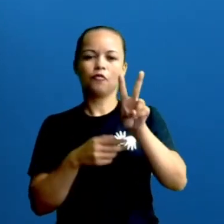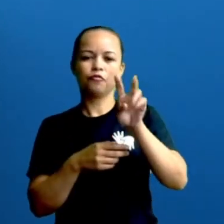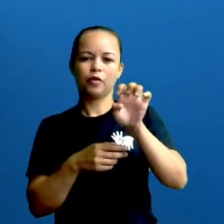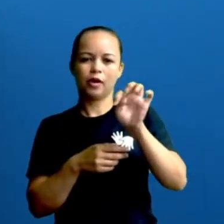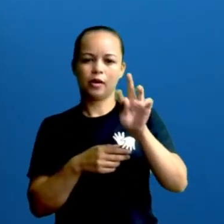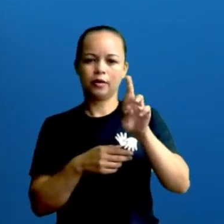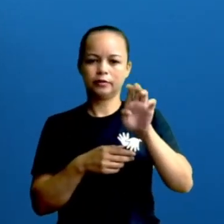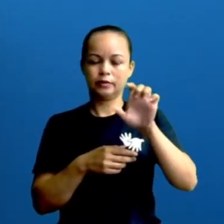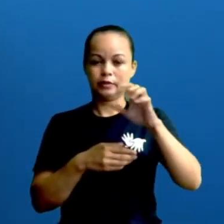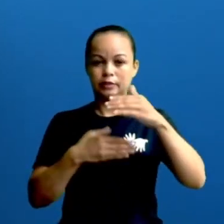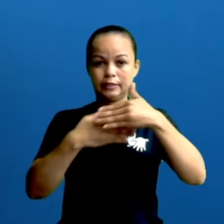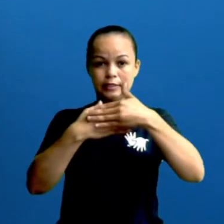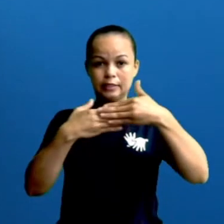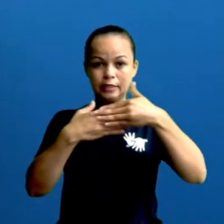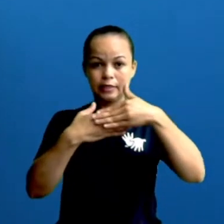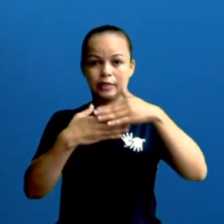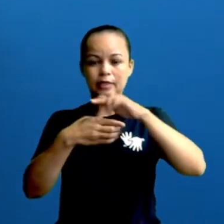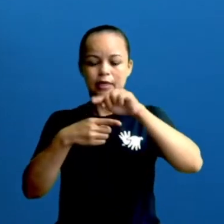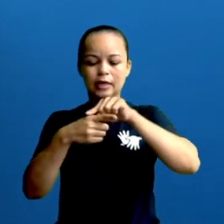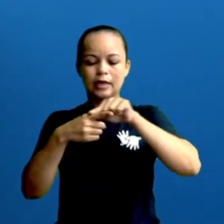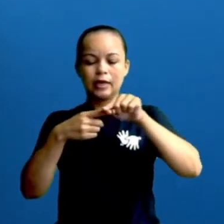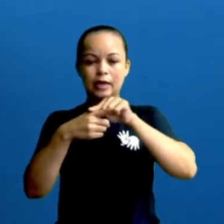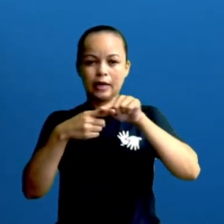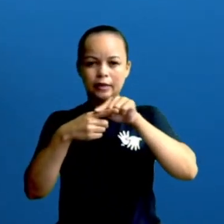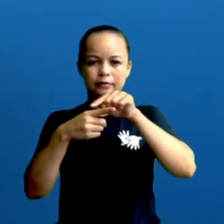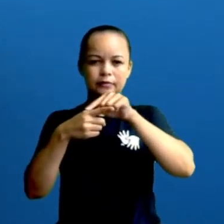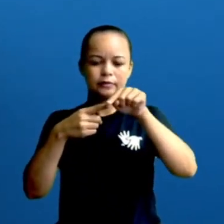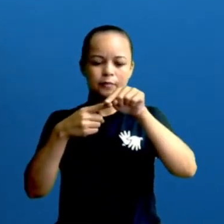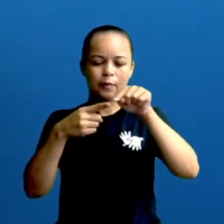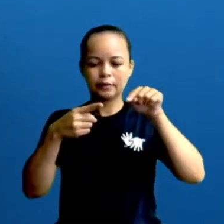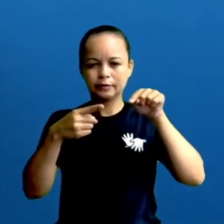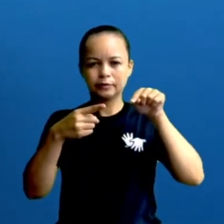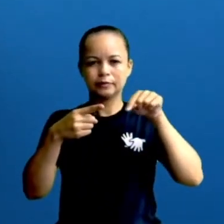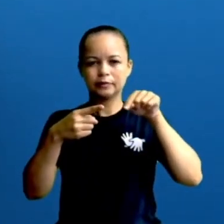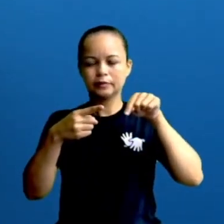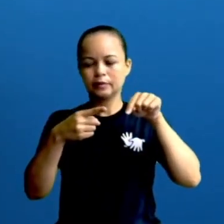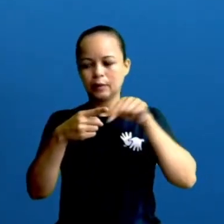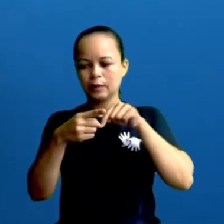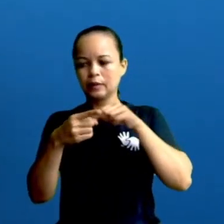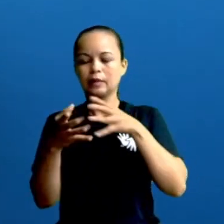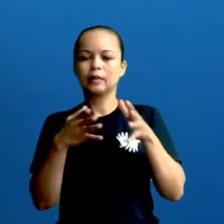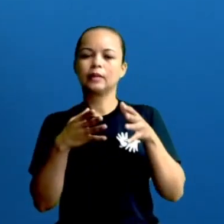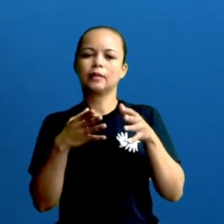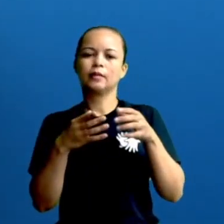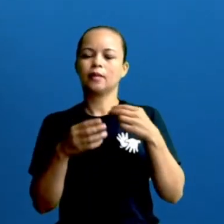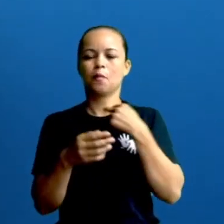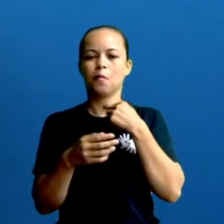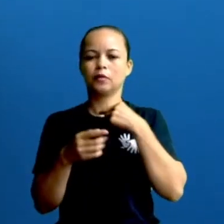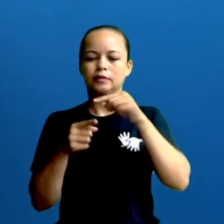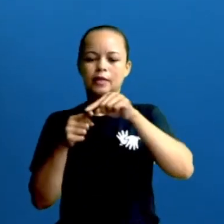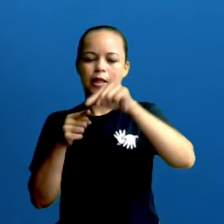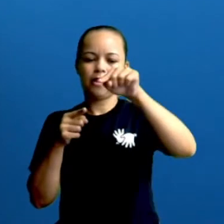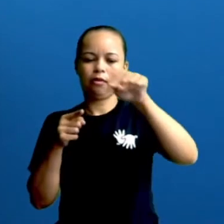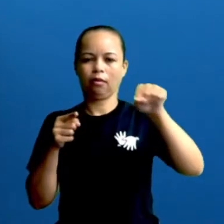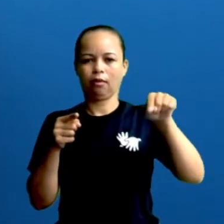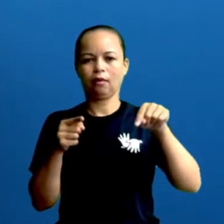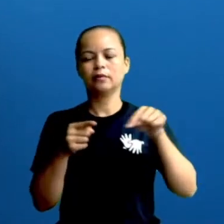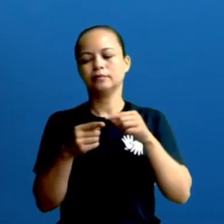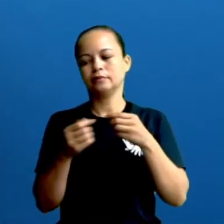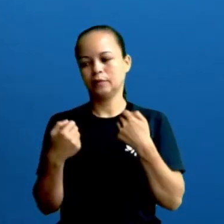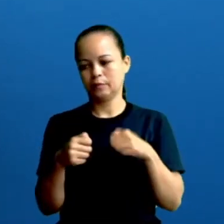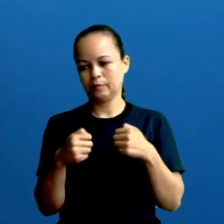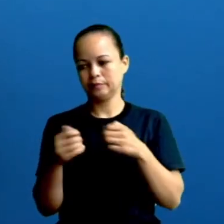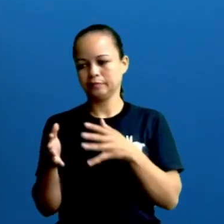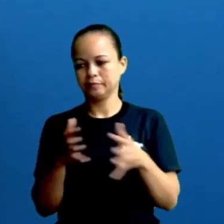a outro, tá certo? Passando pelo meio, porque não pode ser de lateral, tá certo? Porque se eu pegar um